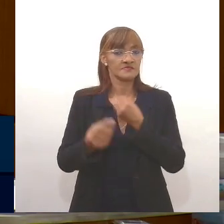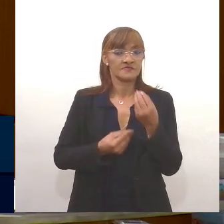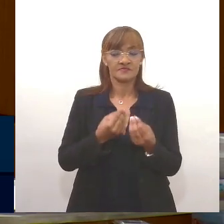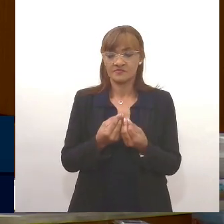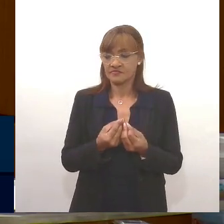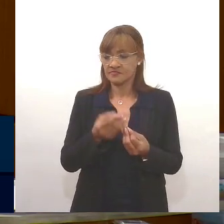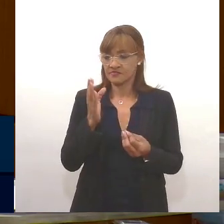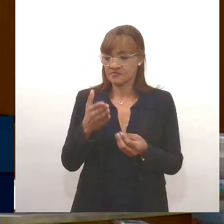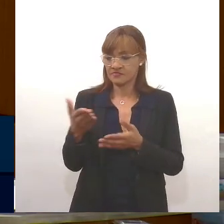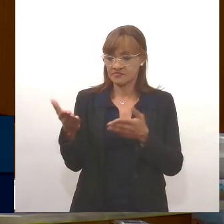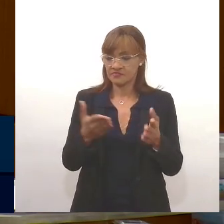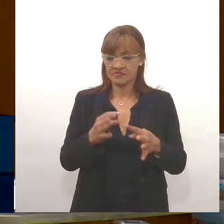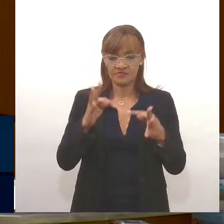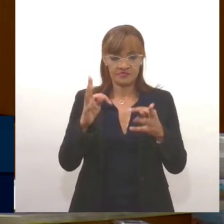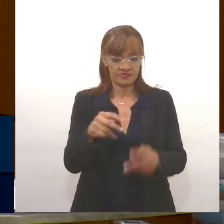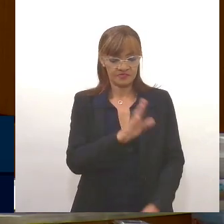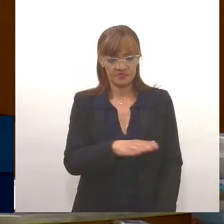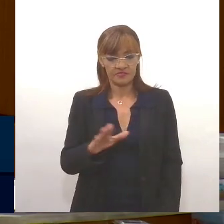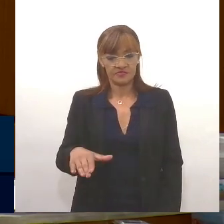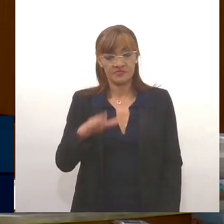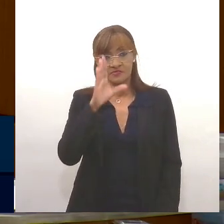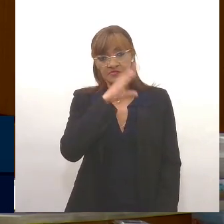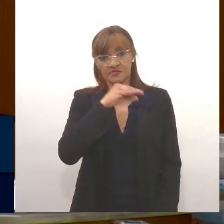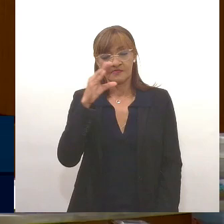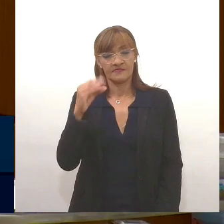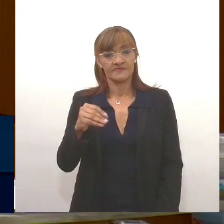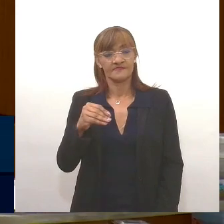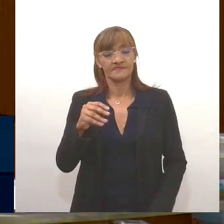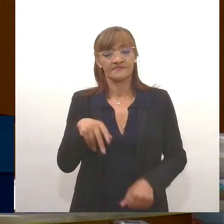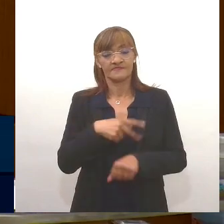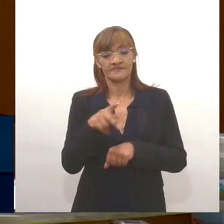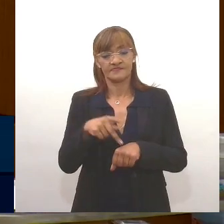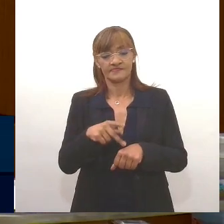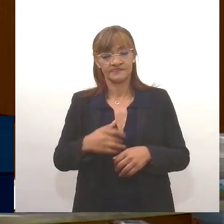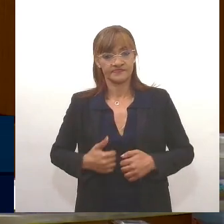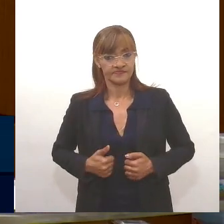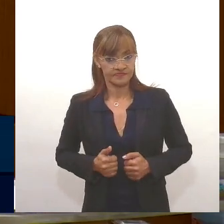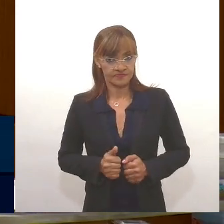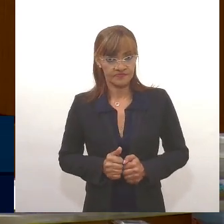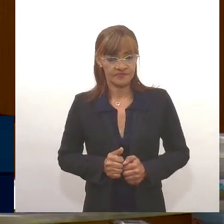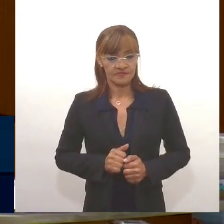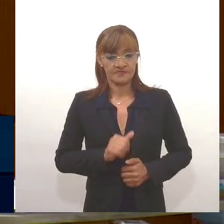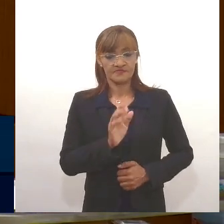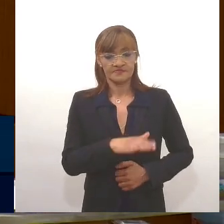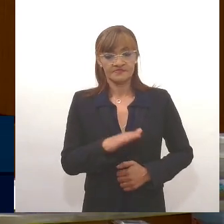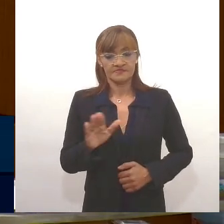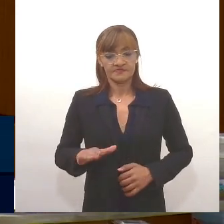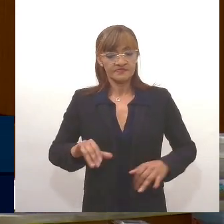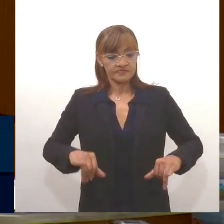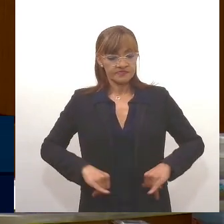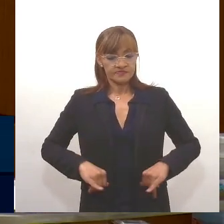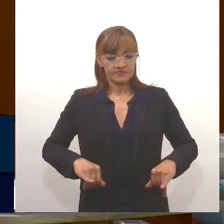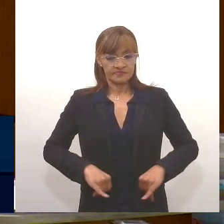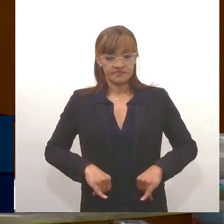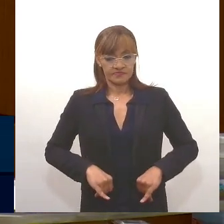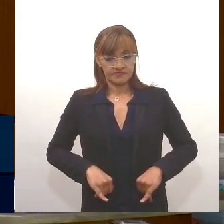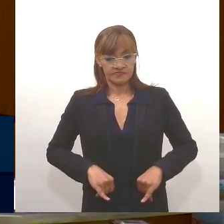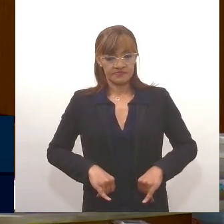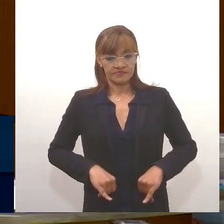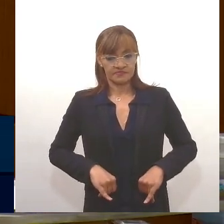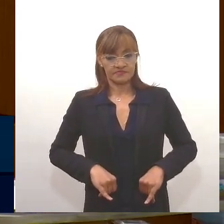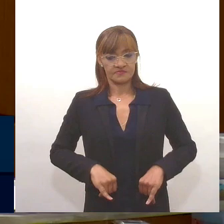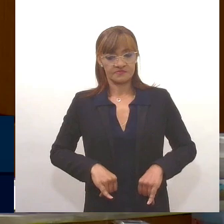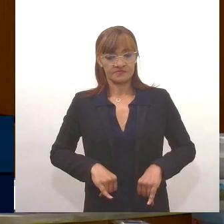crianças e adolescentes do nosso país quando uma criança sofre ao ponto de tirar a sua